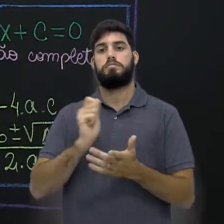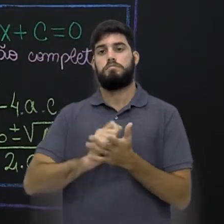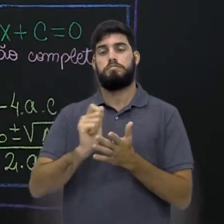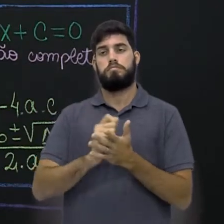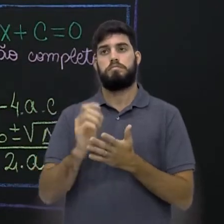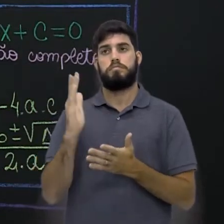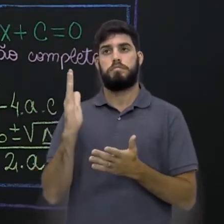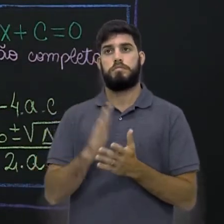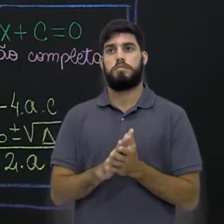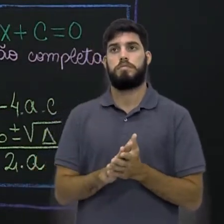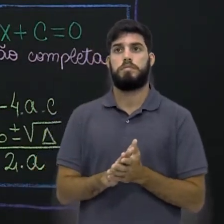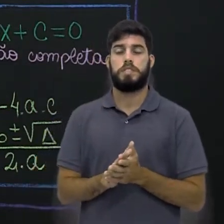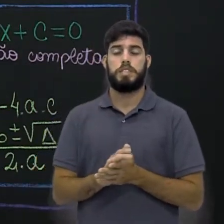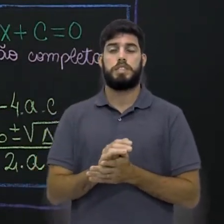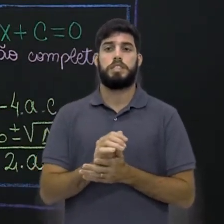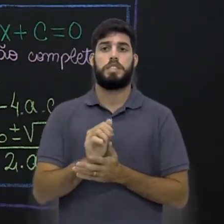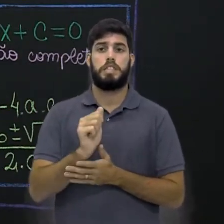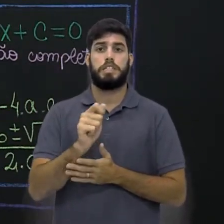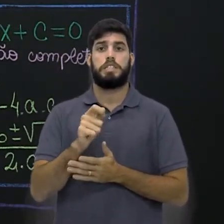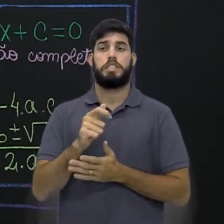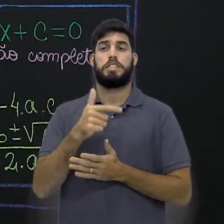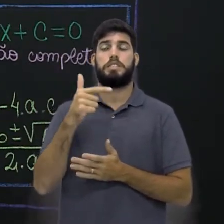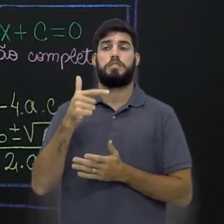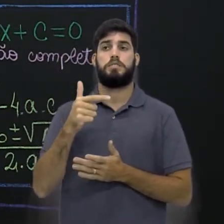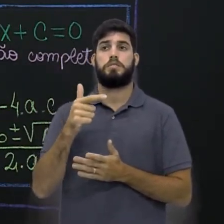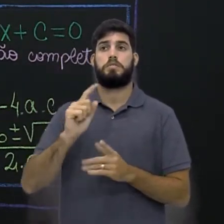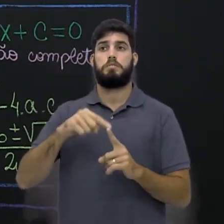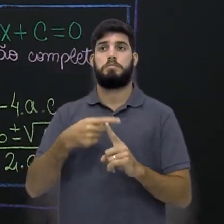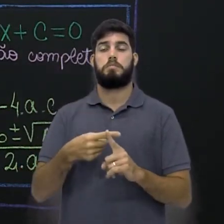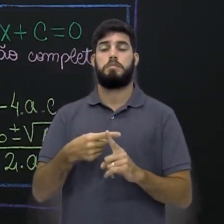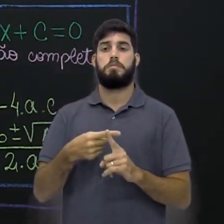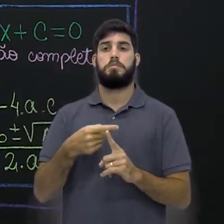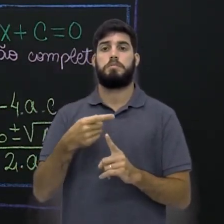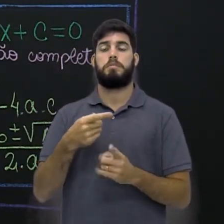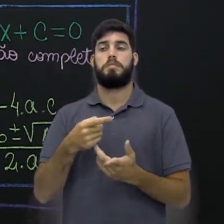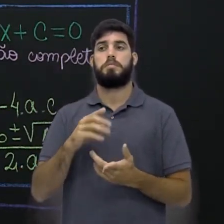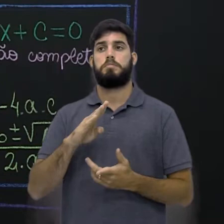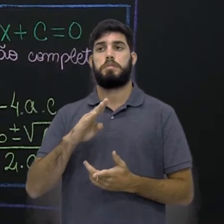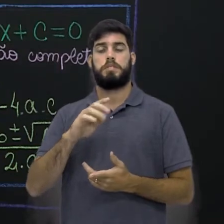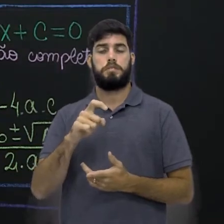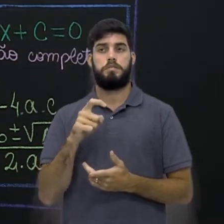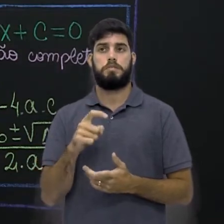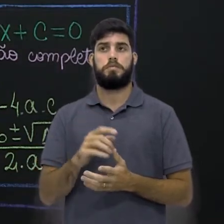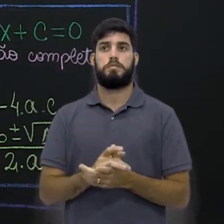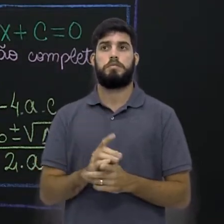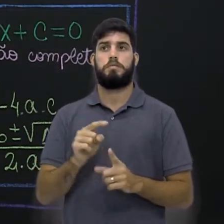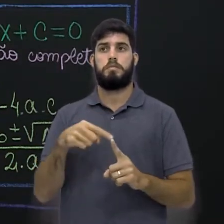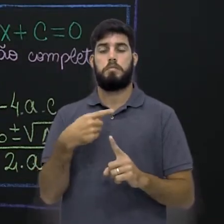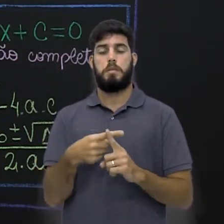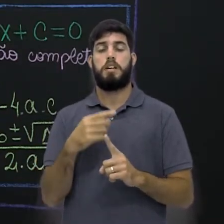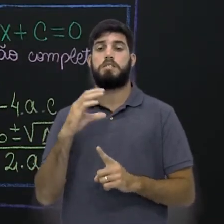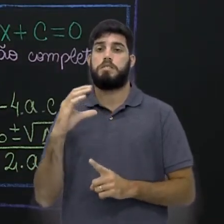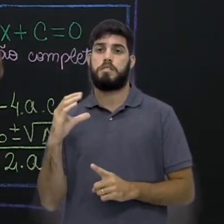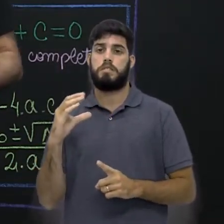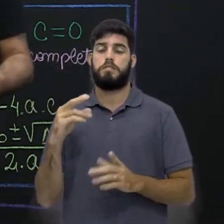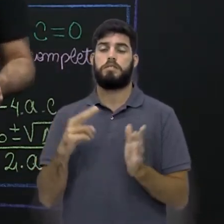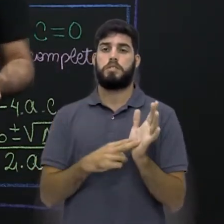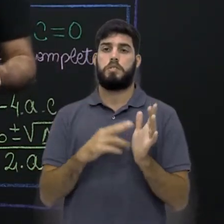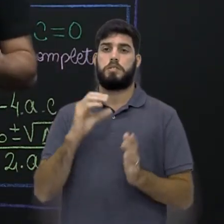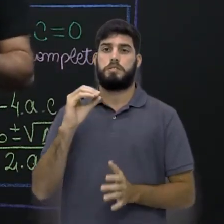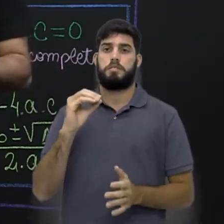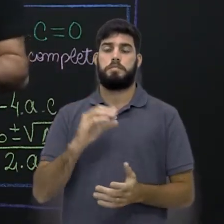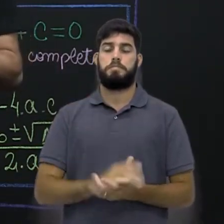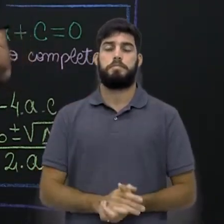a em x ao quadrado, mais um coeficiente b em x, mais um termo independente c igual a